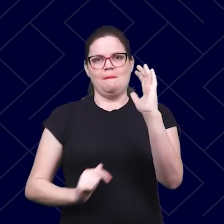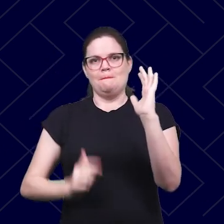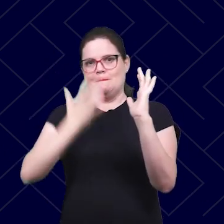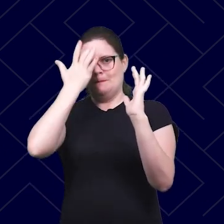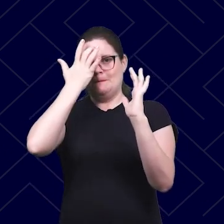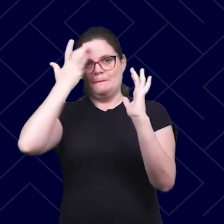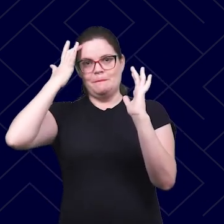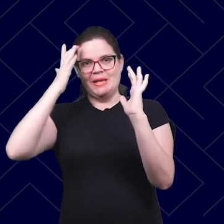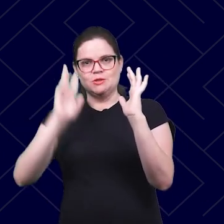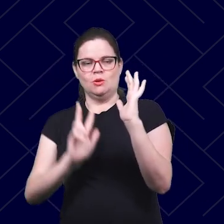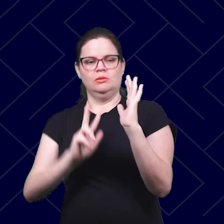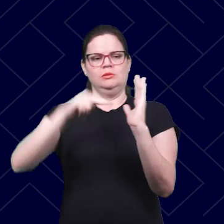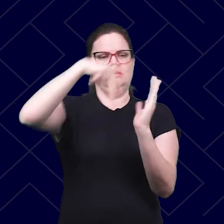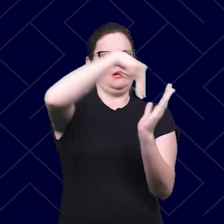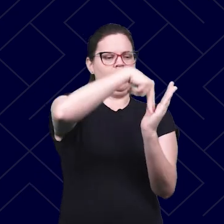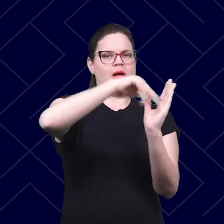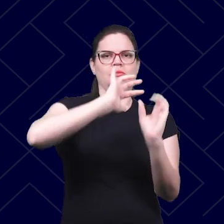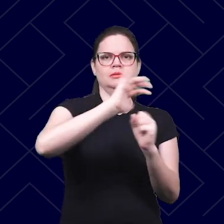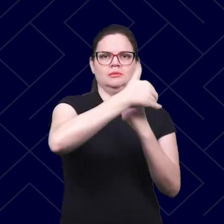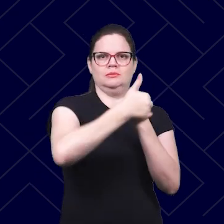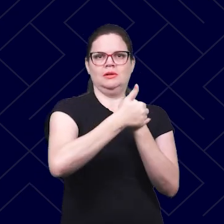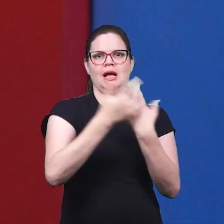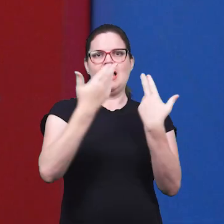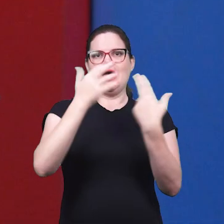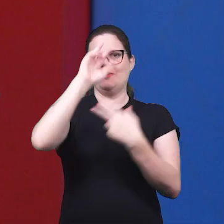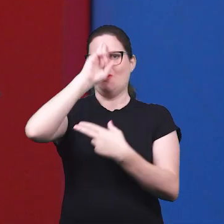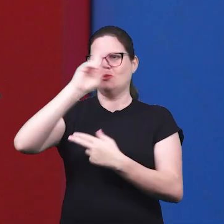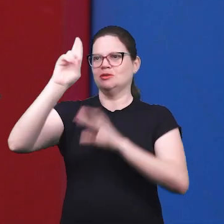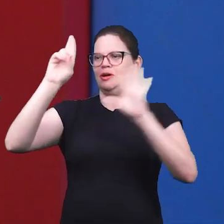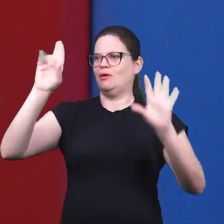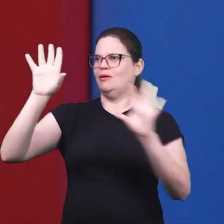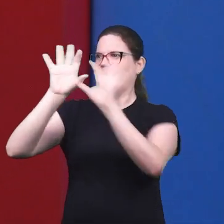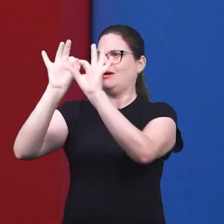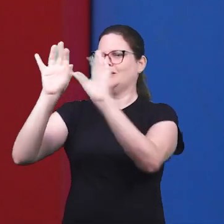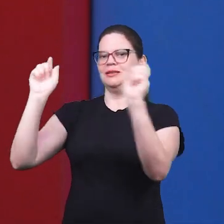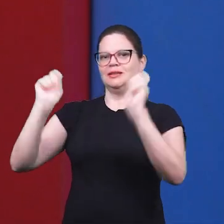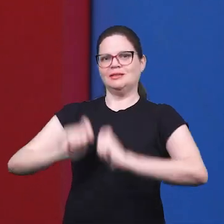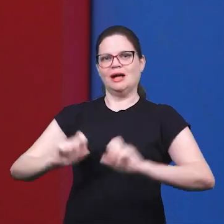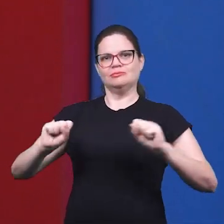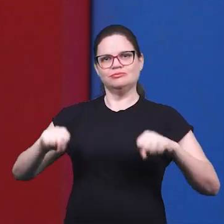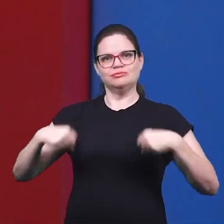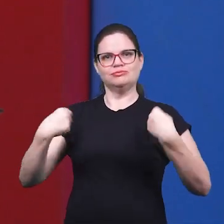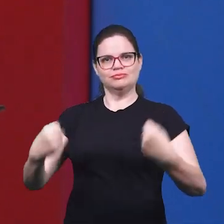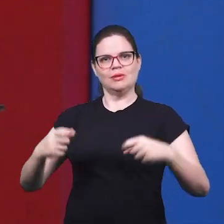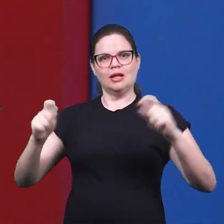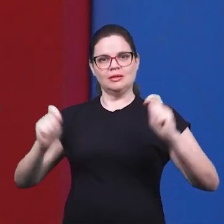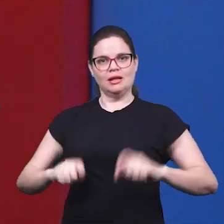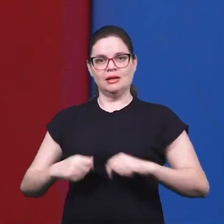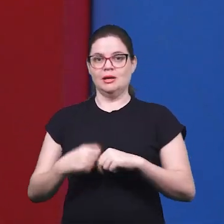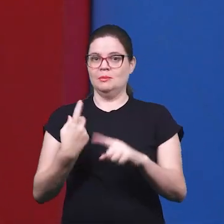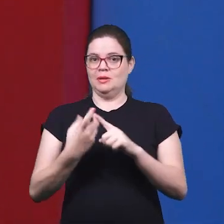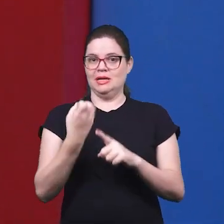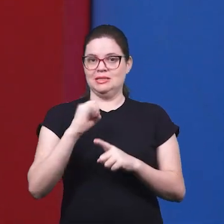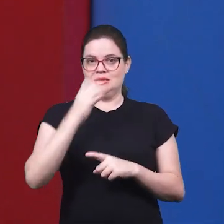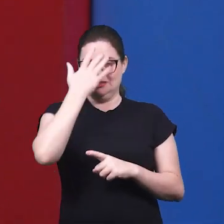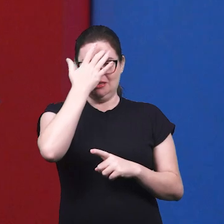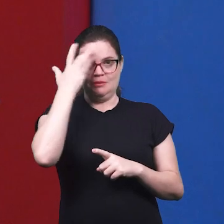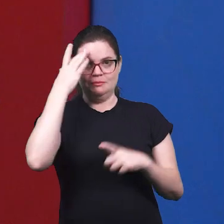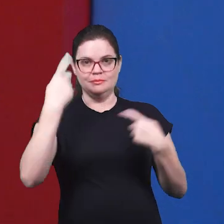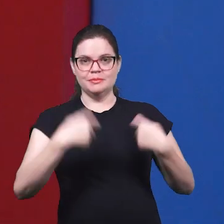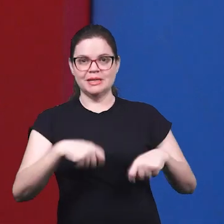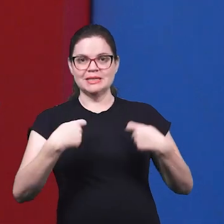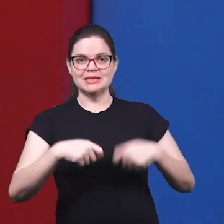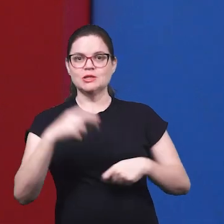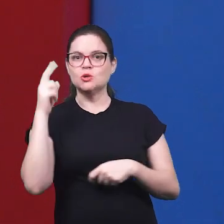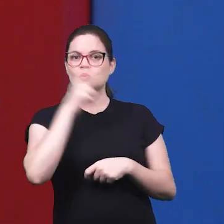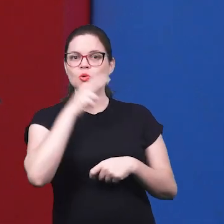em alto retiro. Então, olha que coisa interessante, Beleza. né? Quando alguém precisa de socorro, é